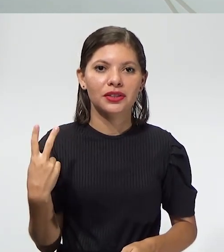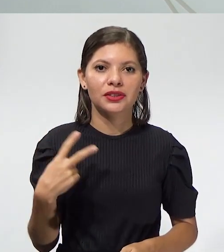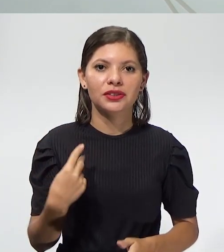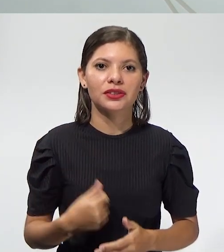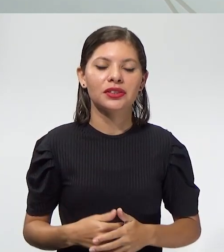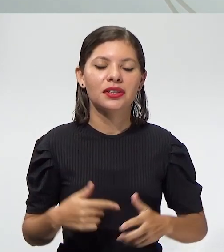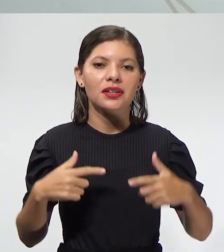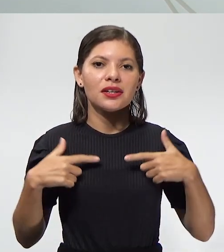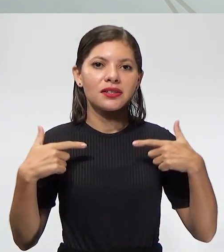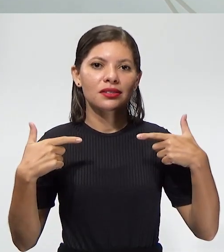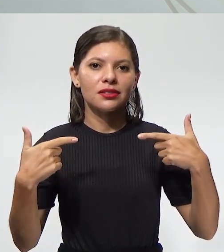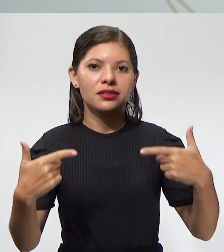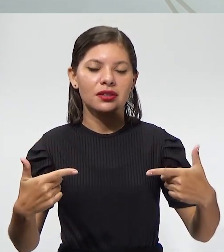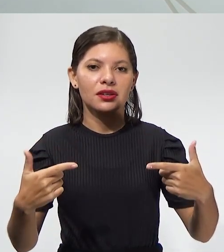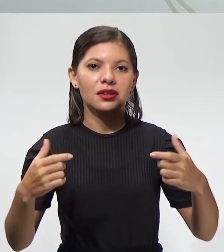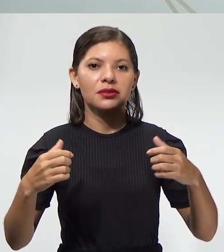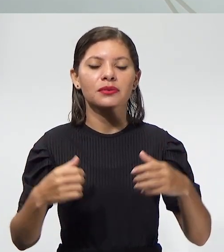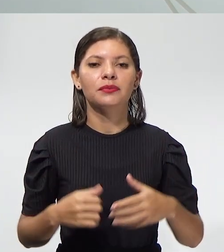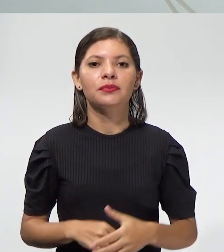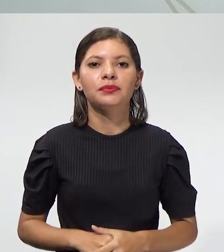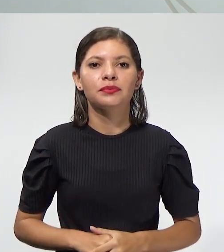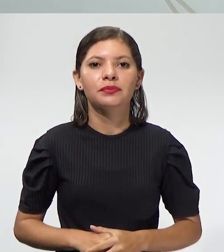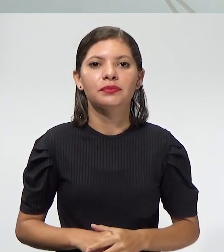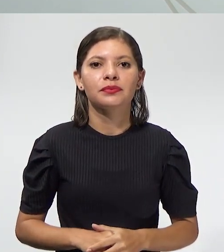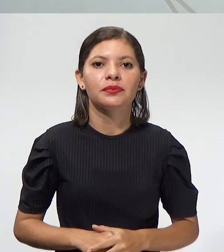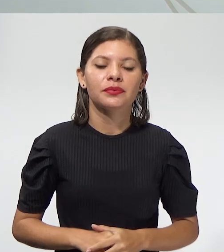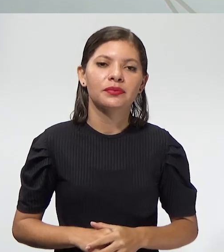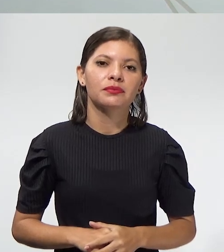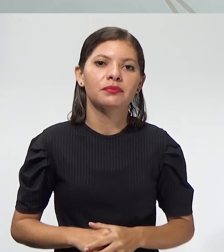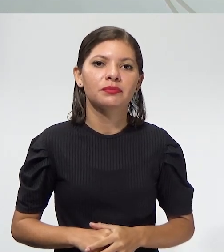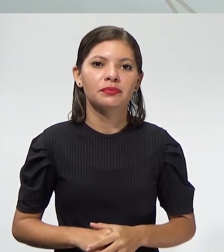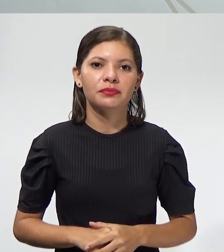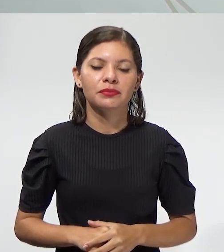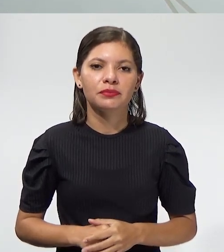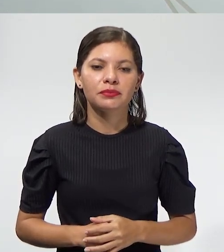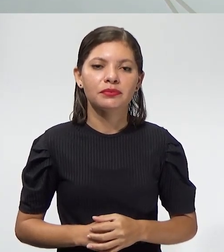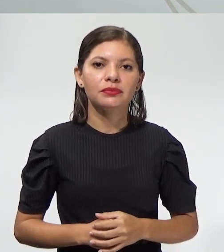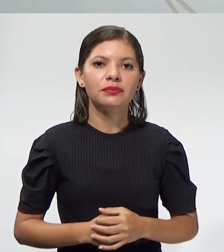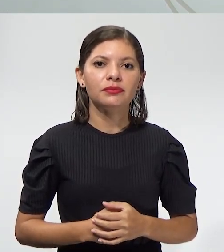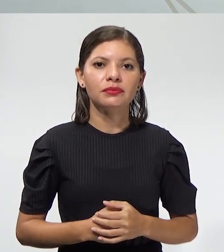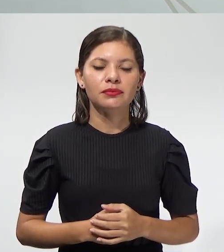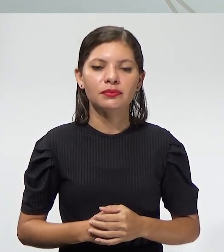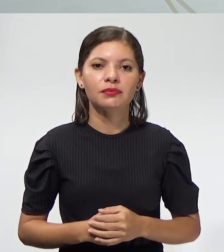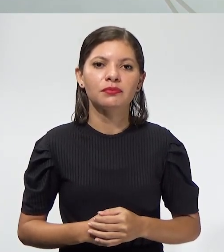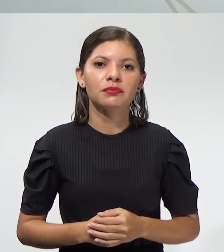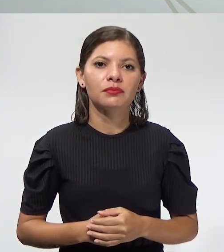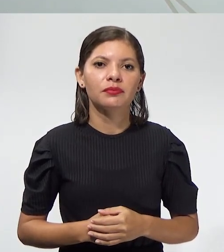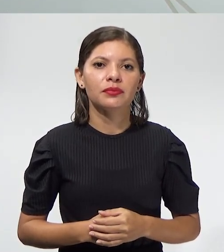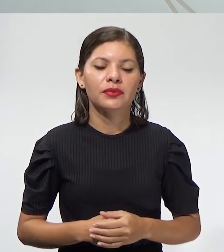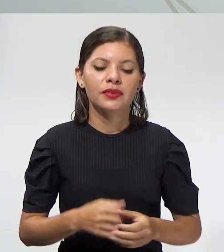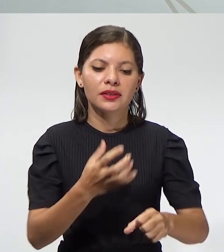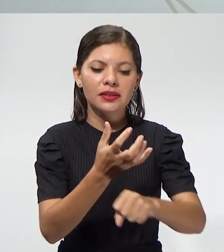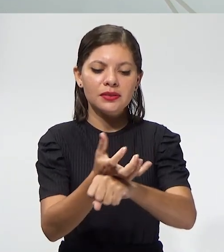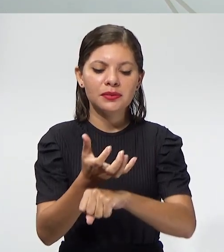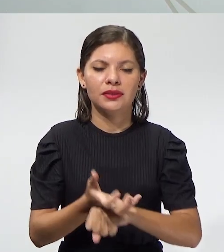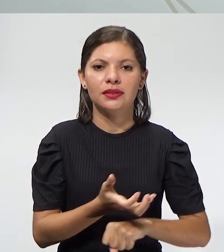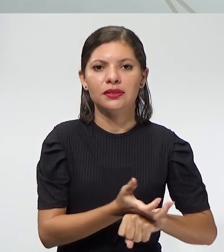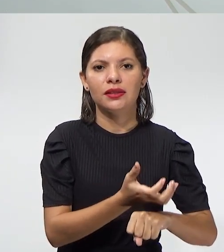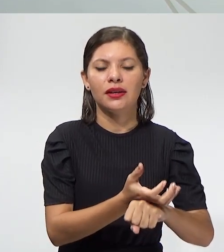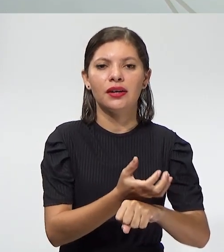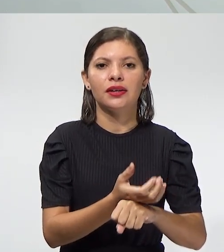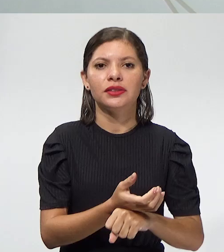Anabela, junto com a gente, tenha atitude, como diz a professora Ivane Fazenda, e ousadia de